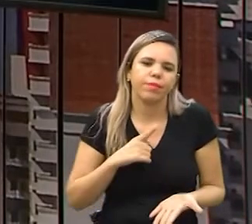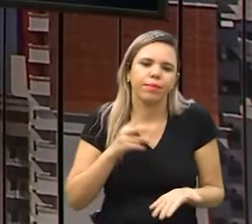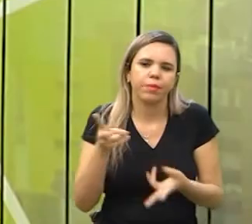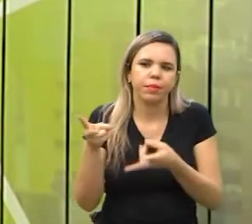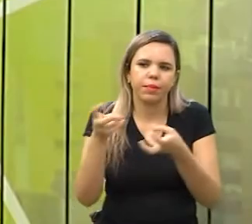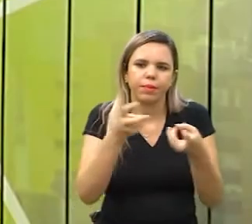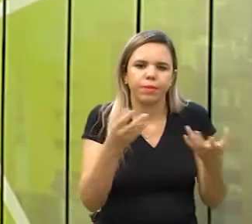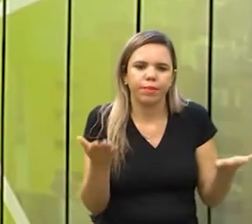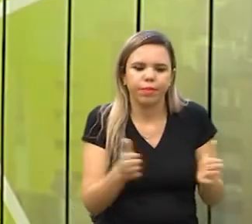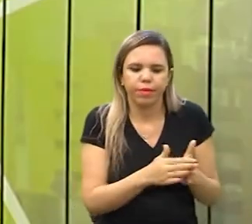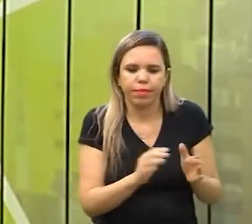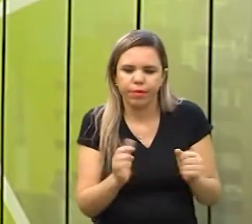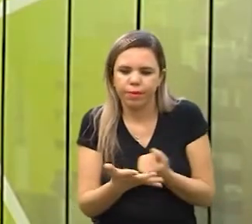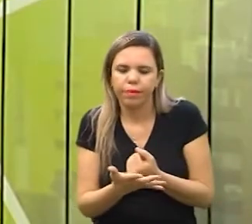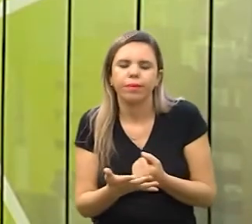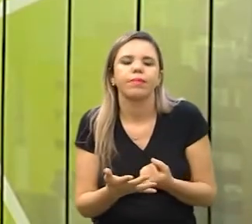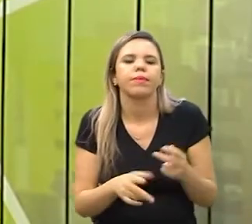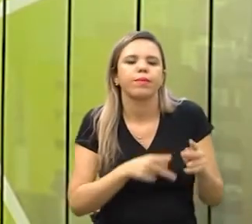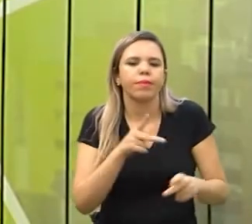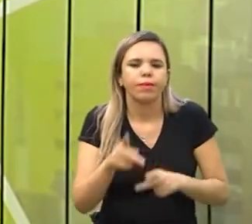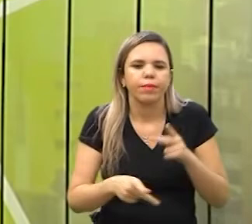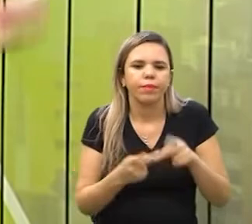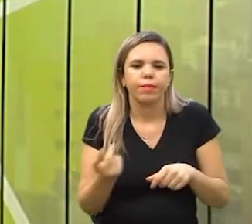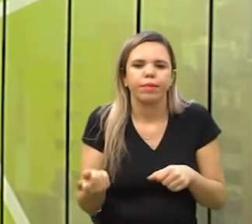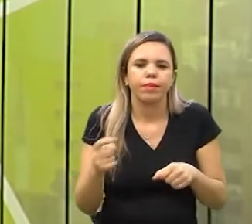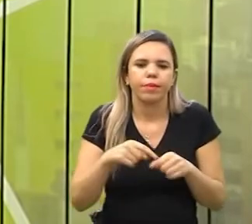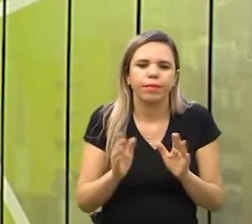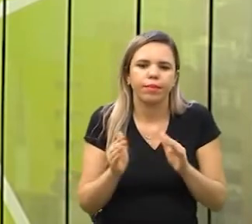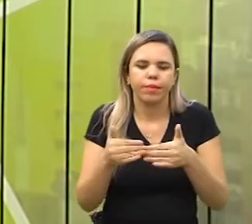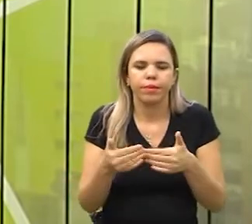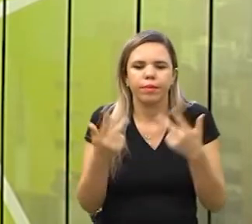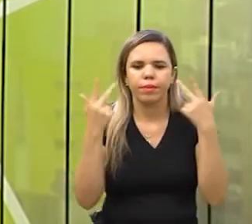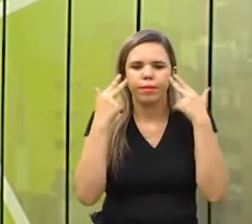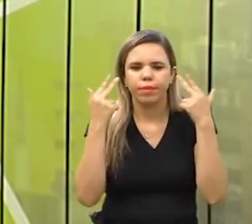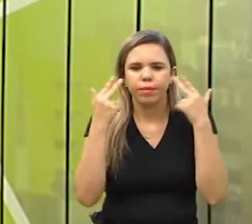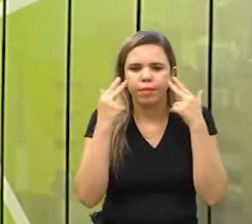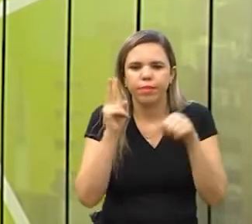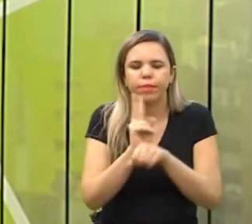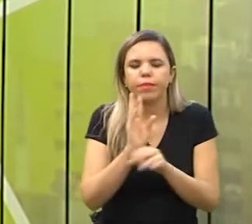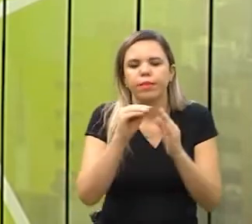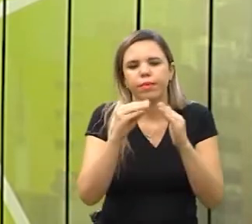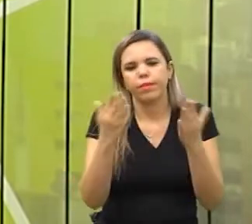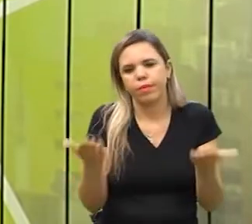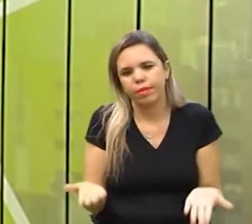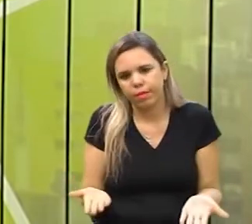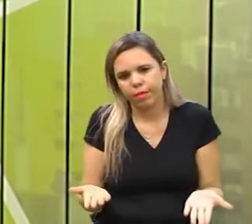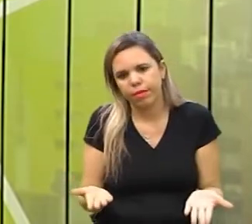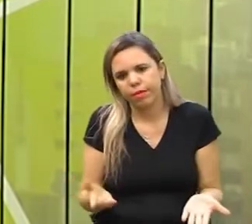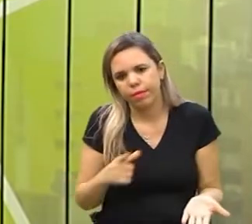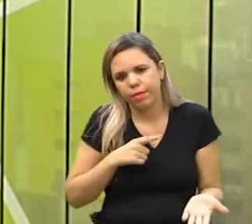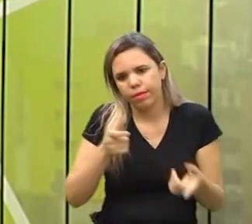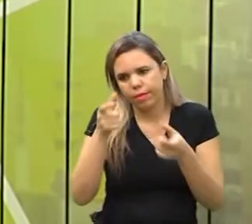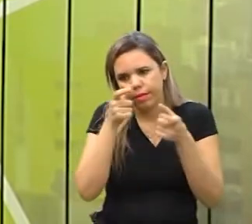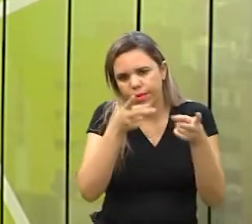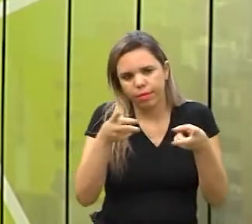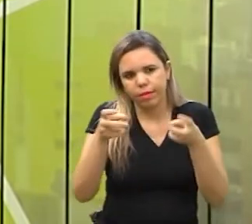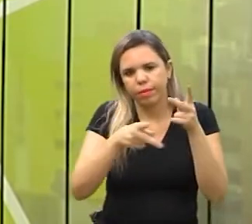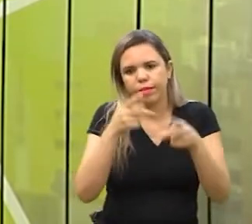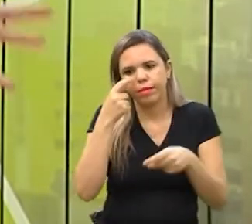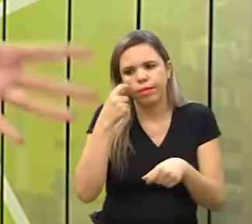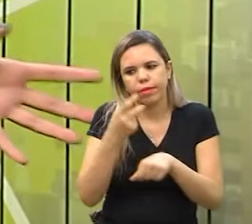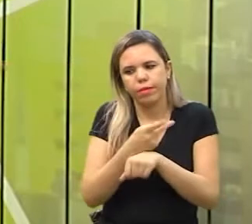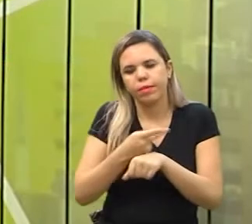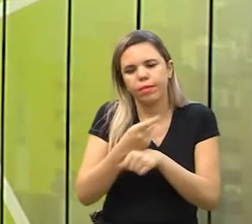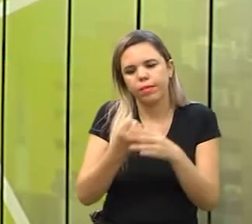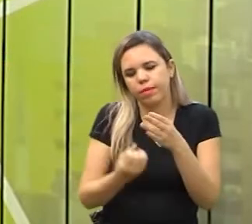a gente tem visto muito agora na pandemia as pessoas se voltarem mais para a natureza dentro de casa. A gente tem visto muita